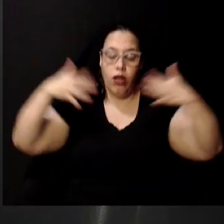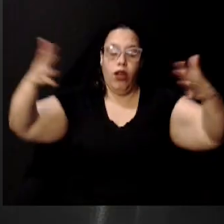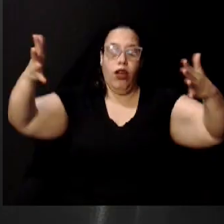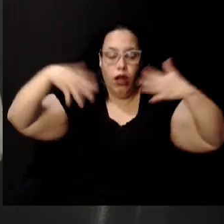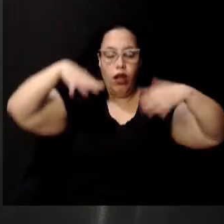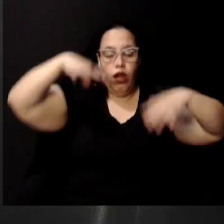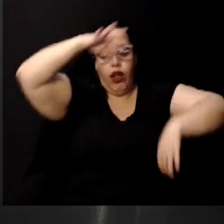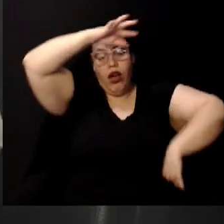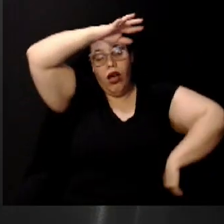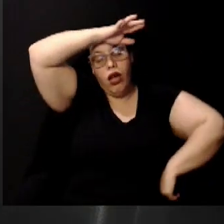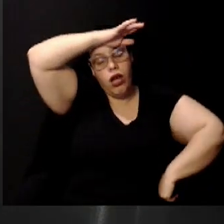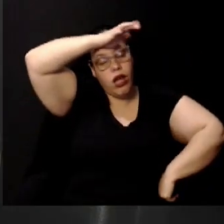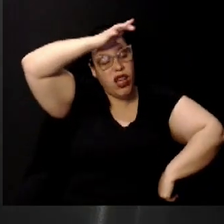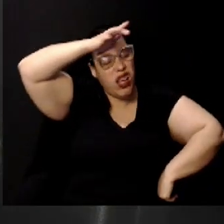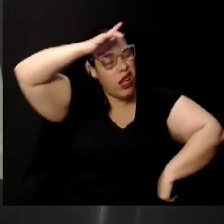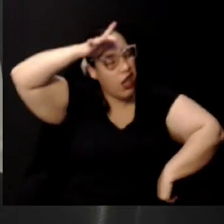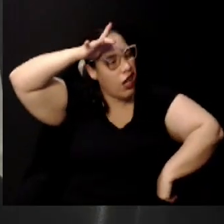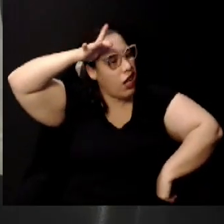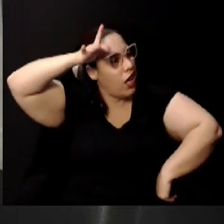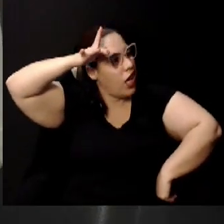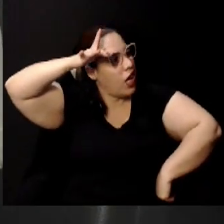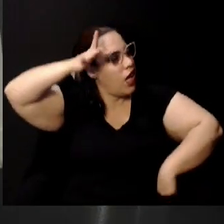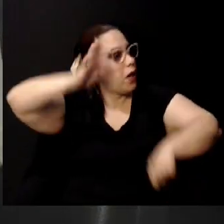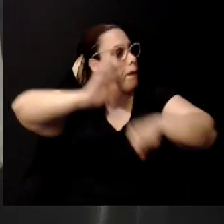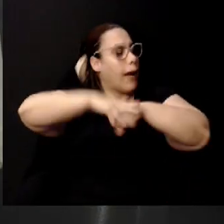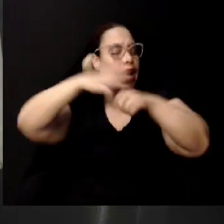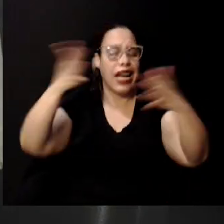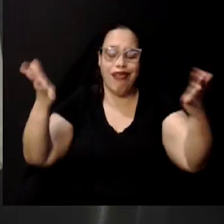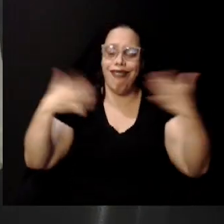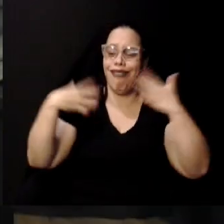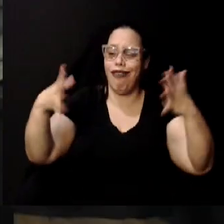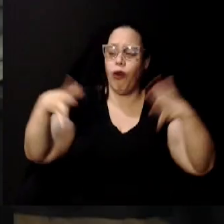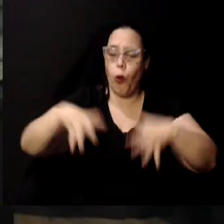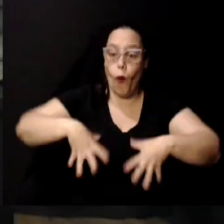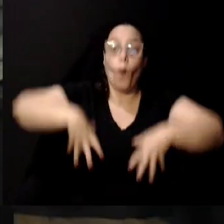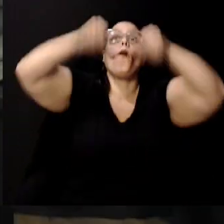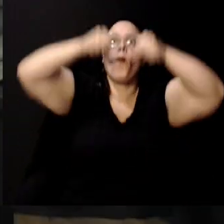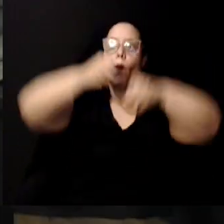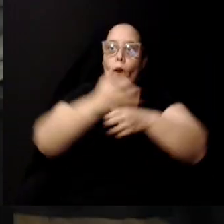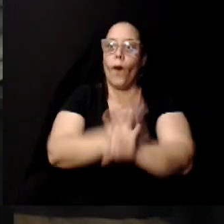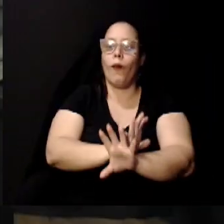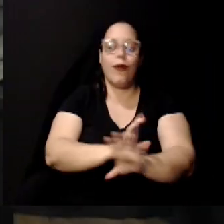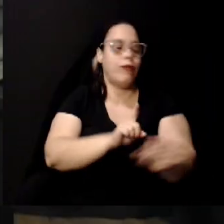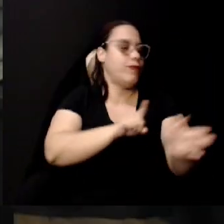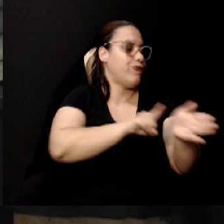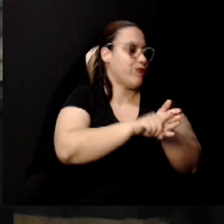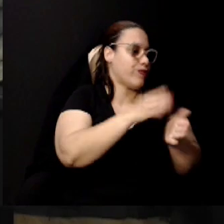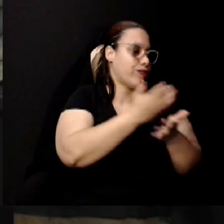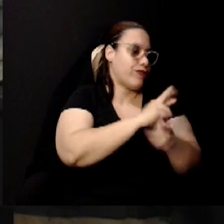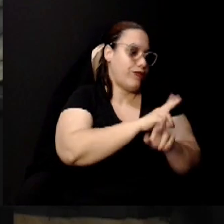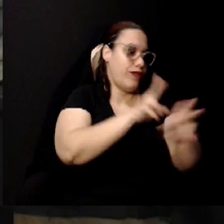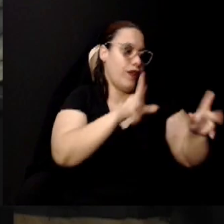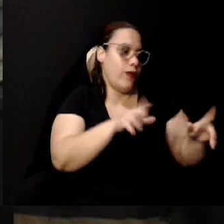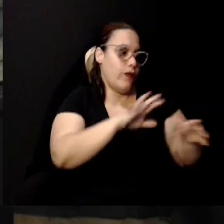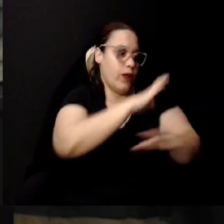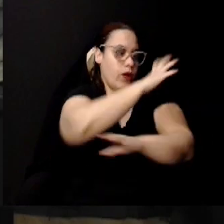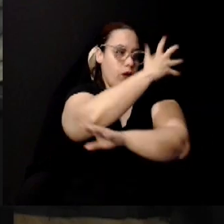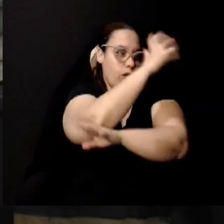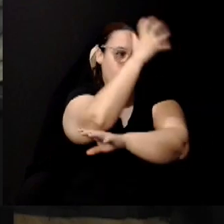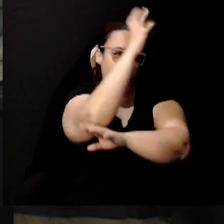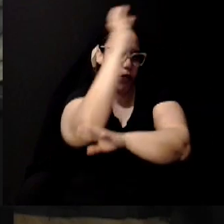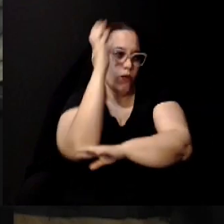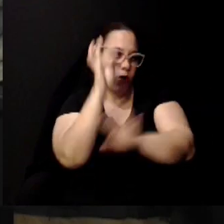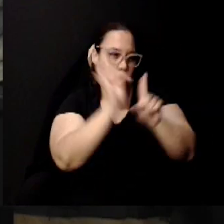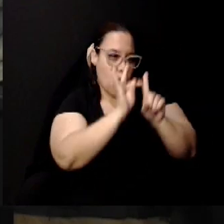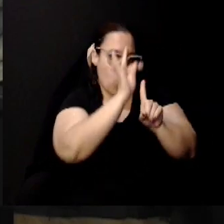Nós vamos ter climas cada vez mais secos. E tem estudo de diferença, né? Em área mais arborizada, temperatura mais